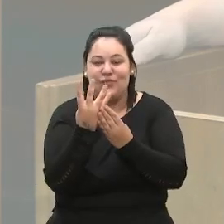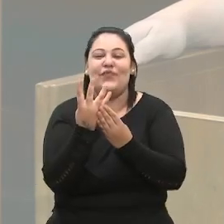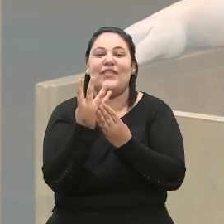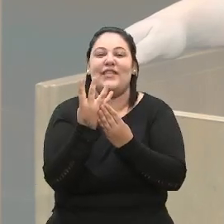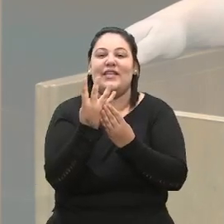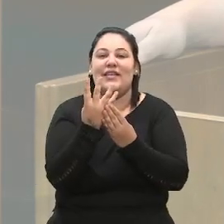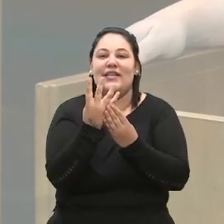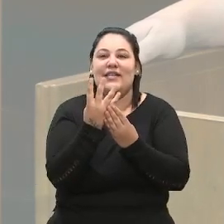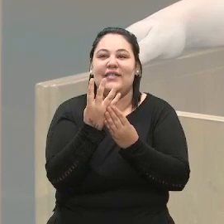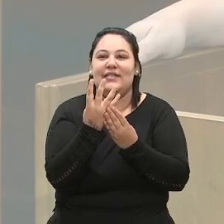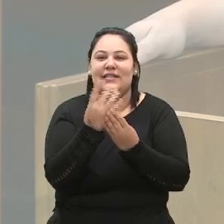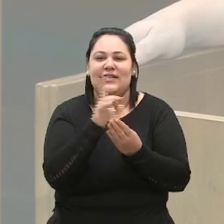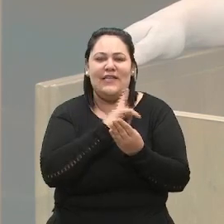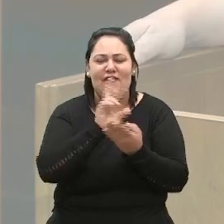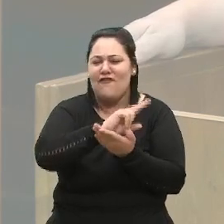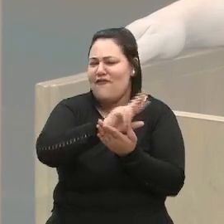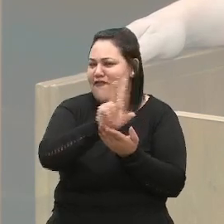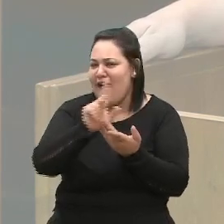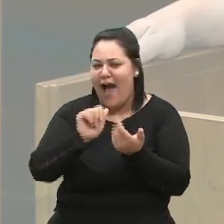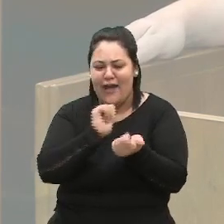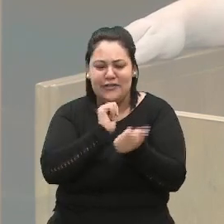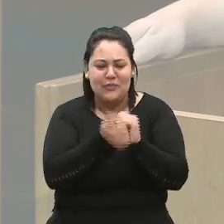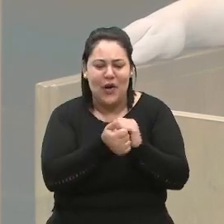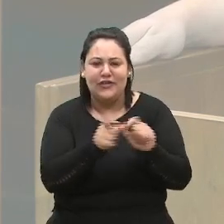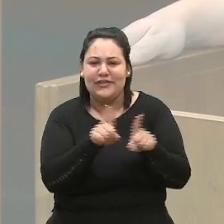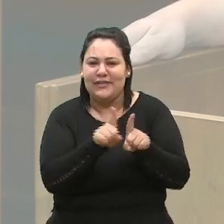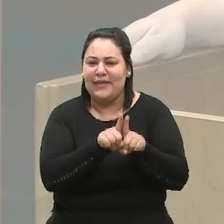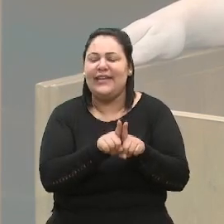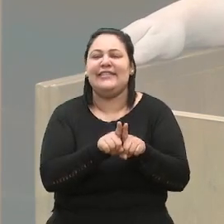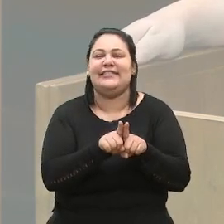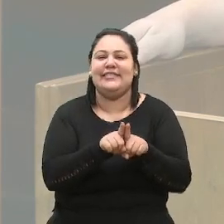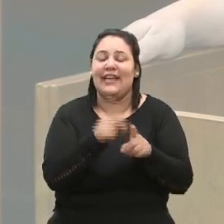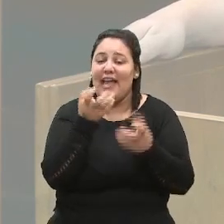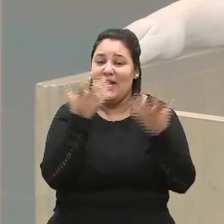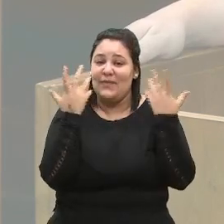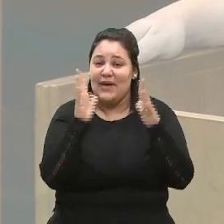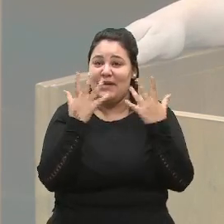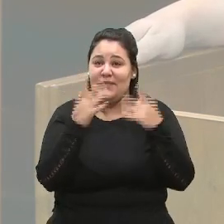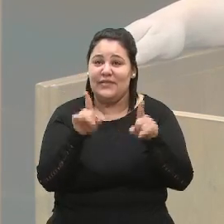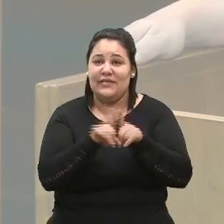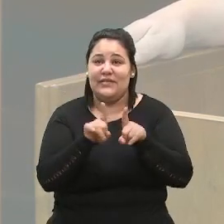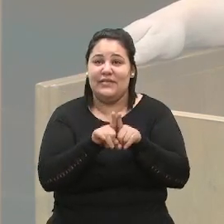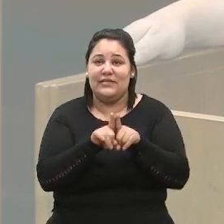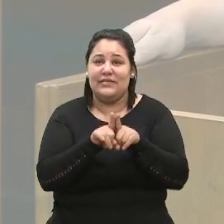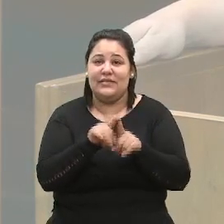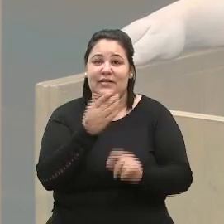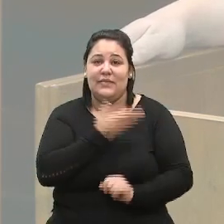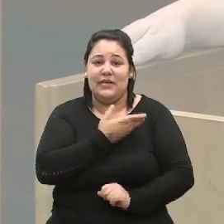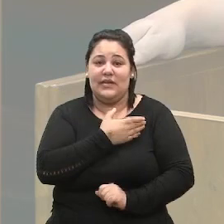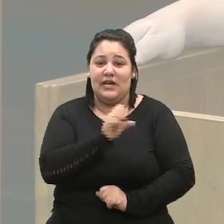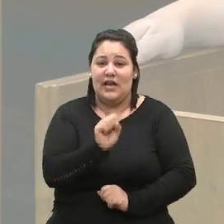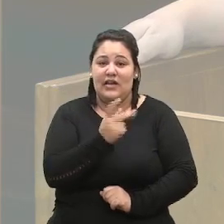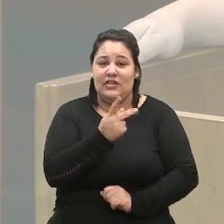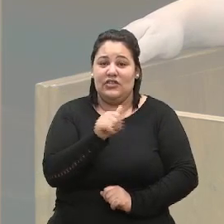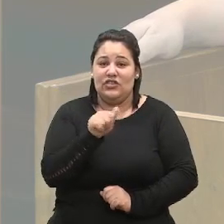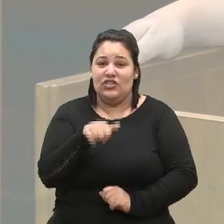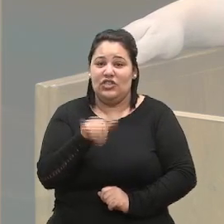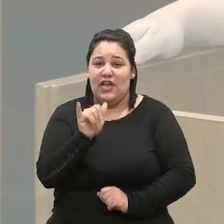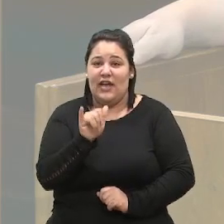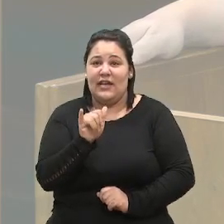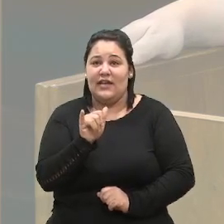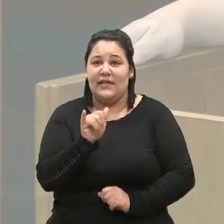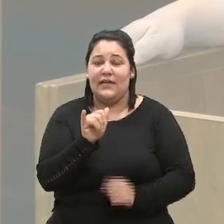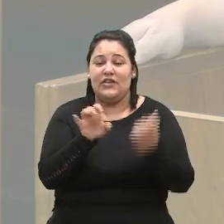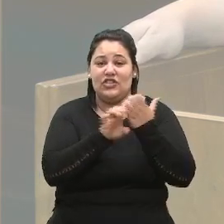maratonas, beach tênis. Então eu quero também parabenizar aqui a amiga Chay do Engenharia do Corpo, que fez a organização do